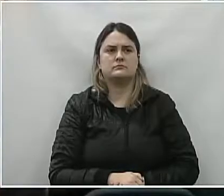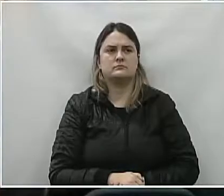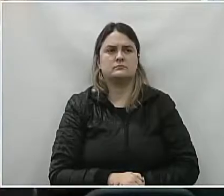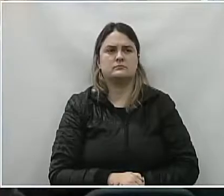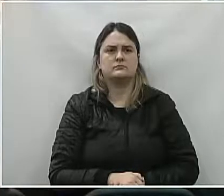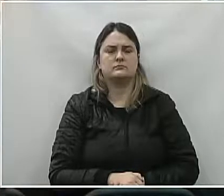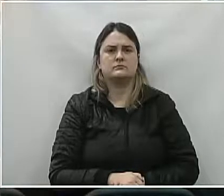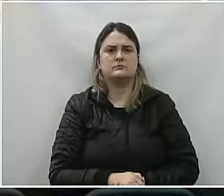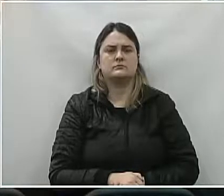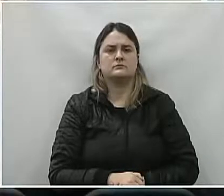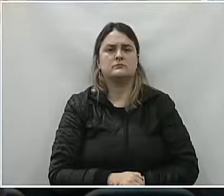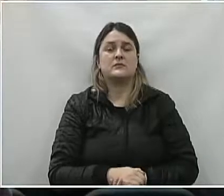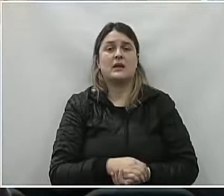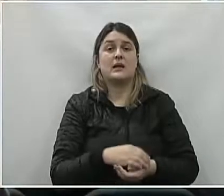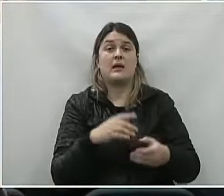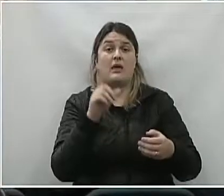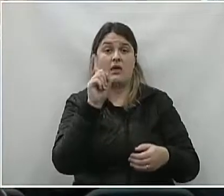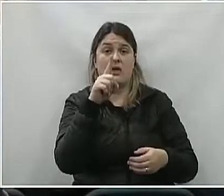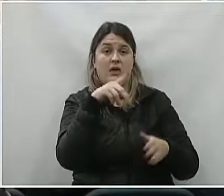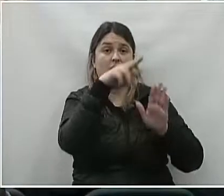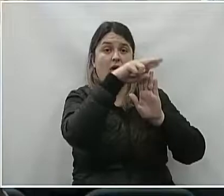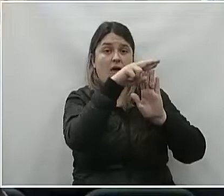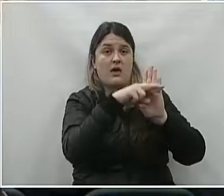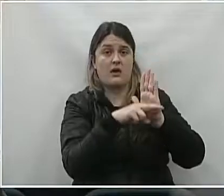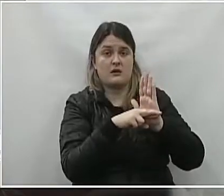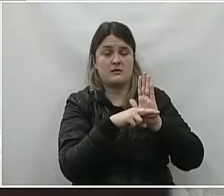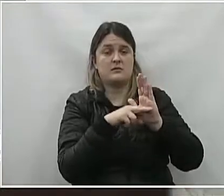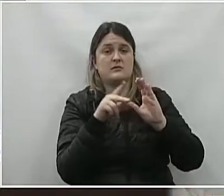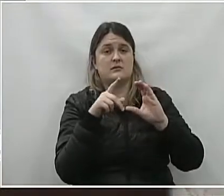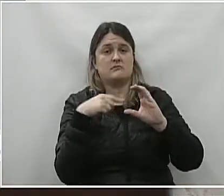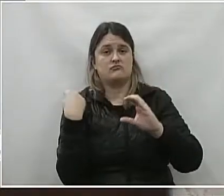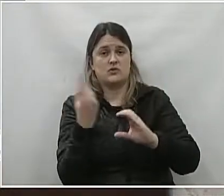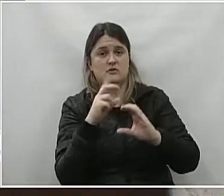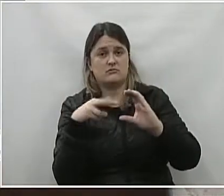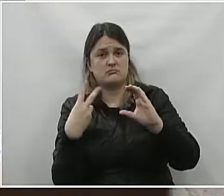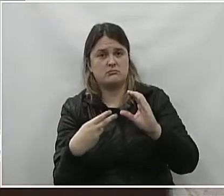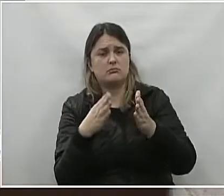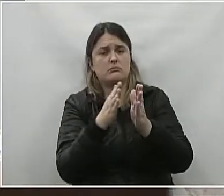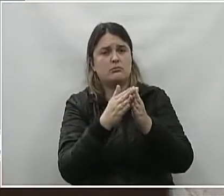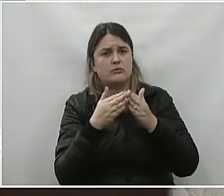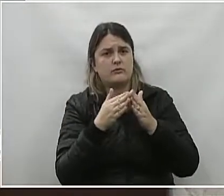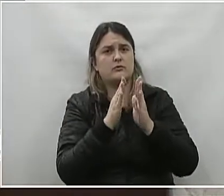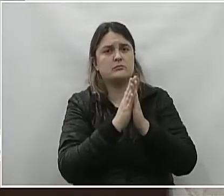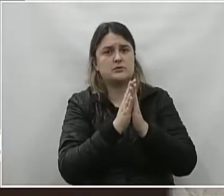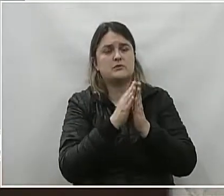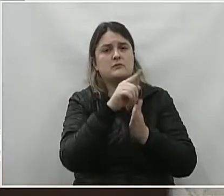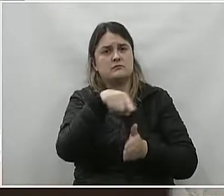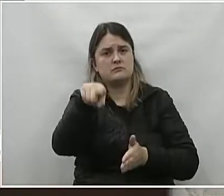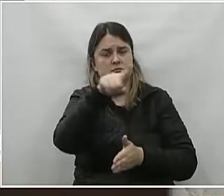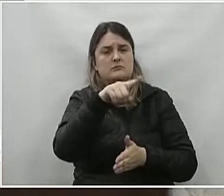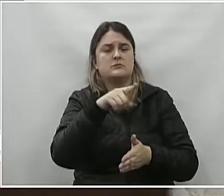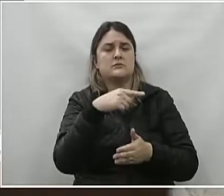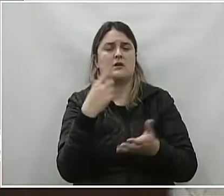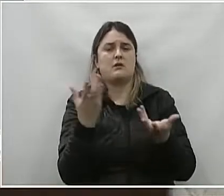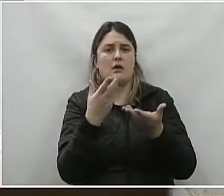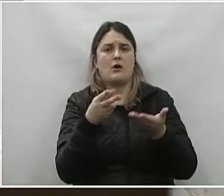É só uma questão regimental, pessoal. Gostaria da colaboração de todos para a gente prosseguir a nossa sessão de